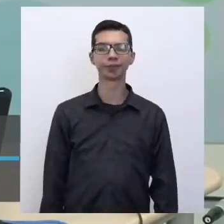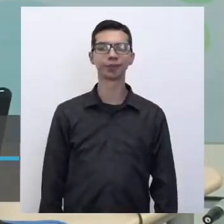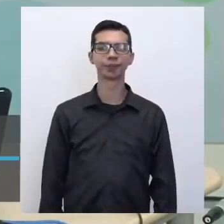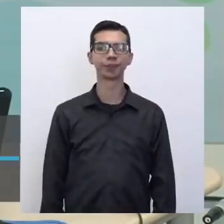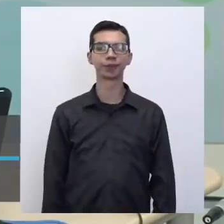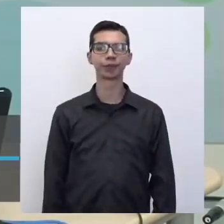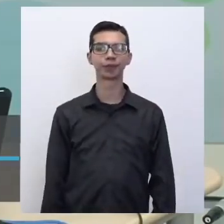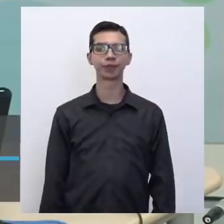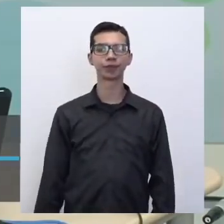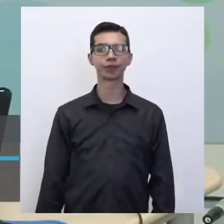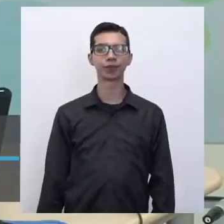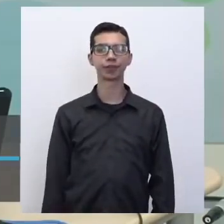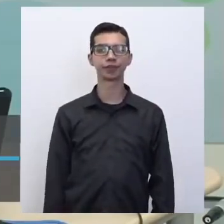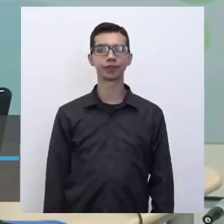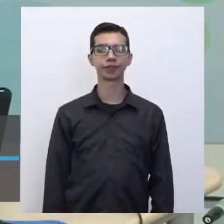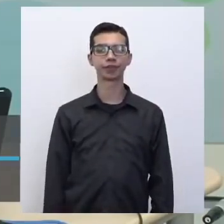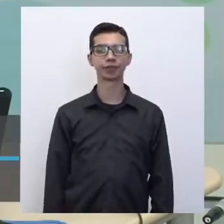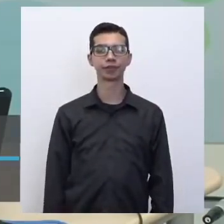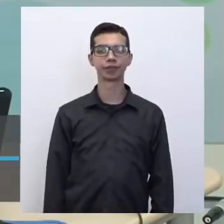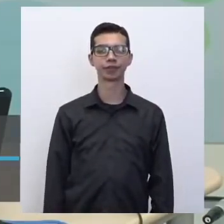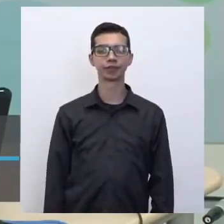Vamos lá, quem mais aqui?